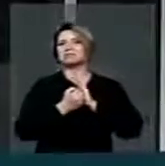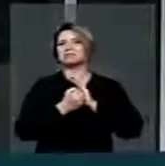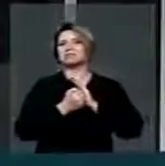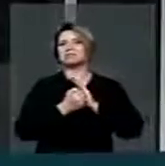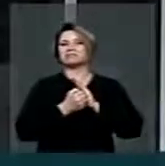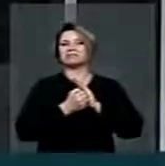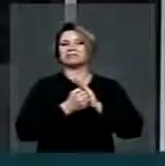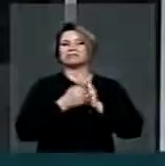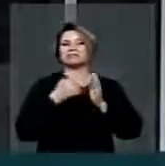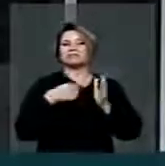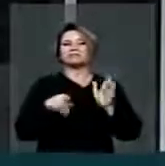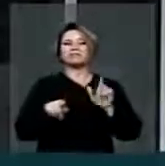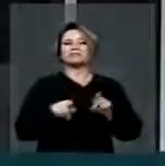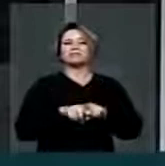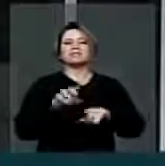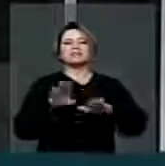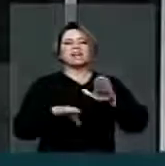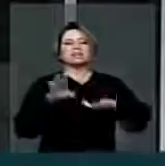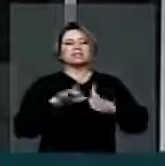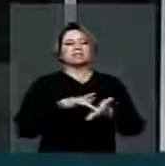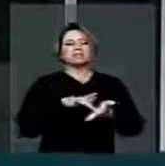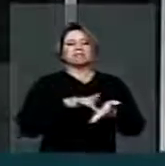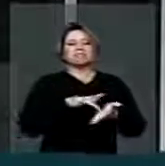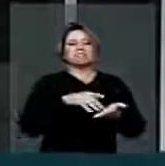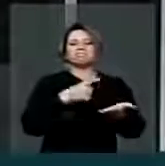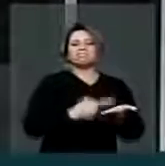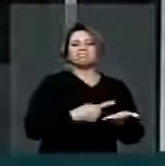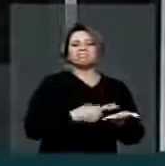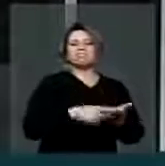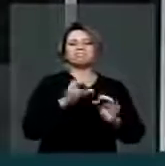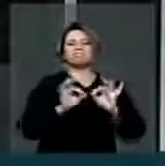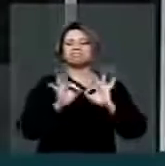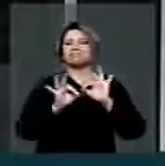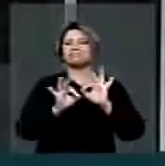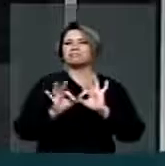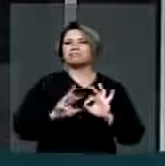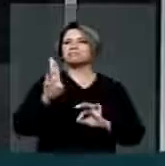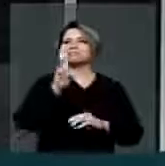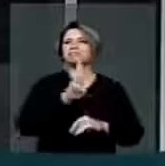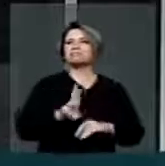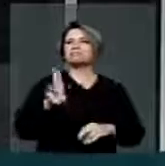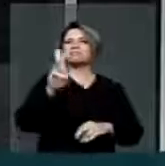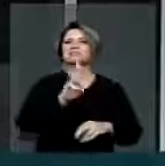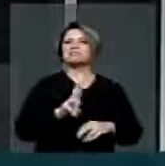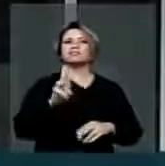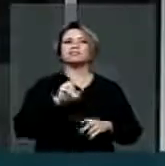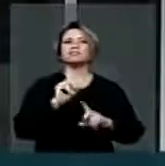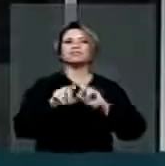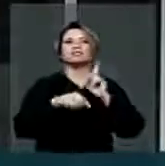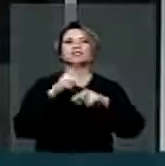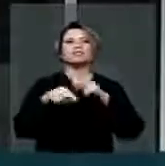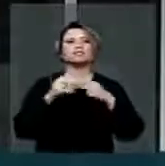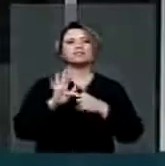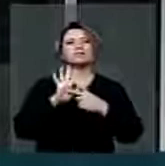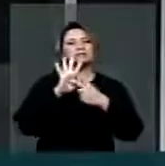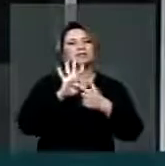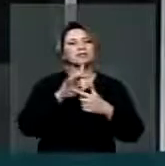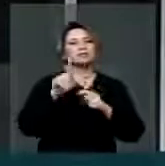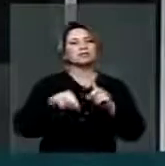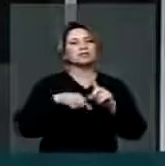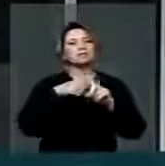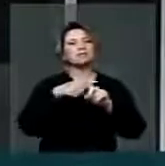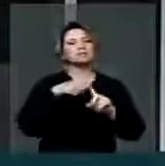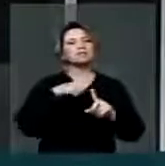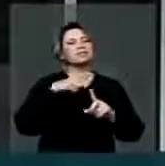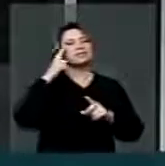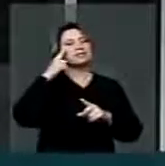criarem uma pauta, às vezes artificial, para tentar usar aquilo que de positivo esses movimentos têm,